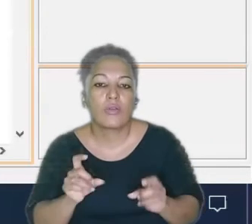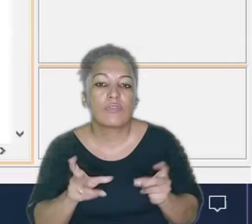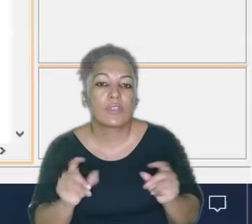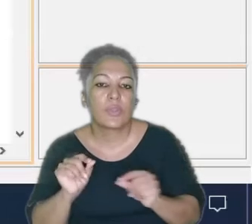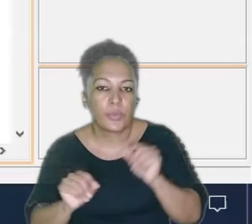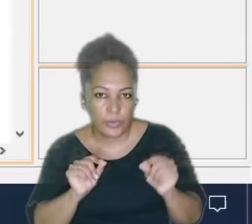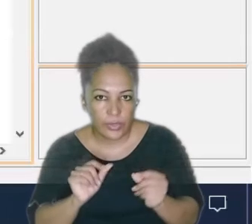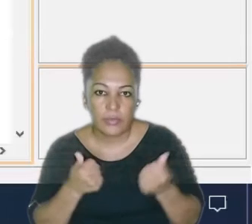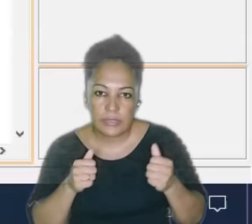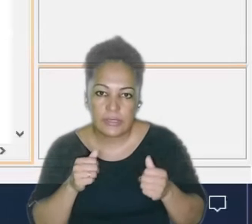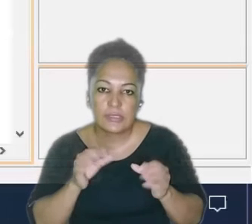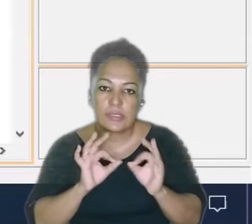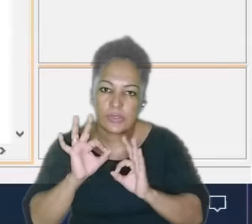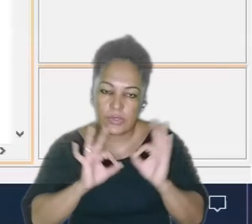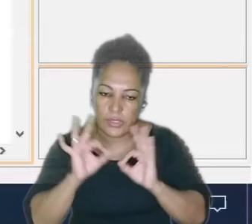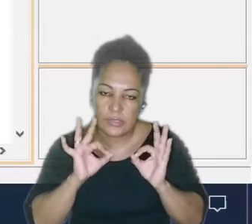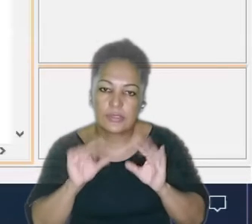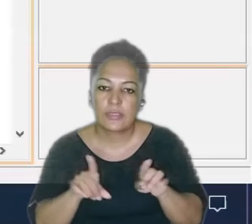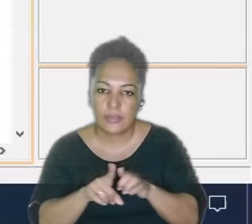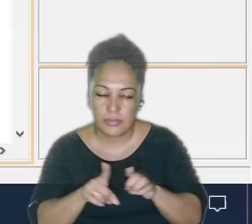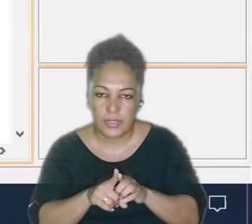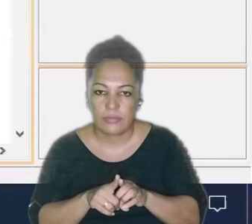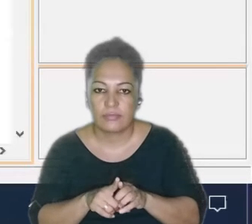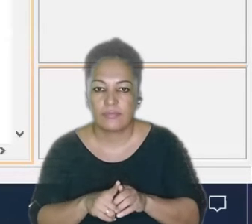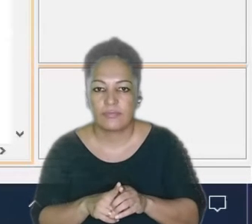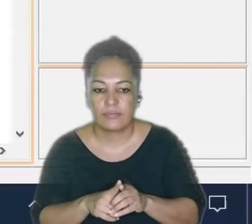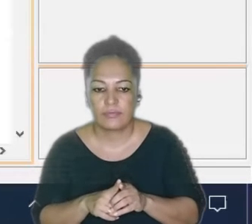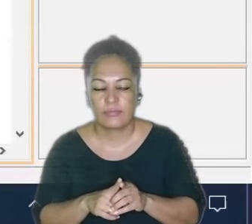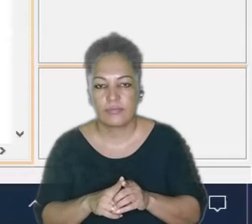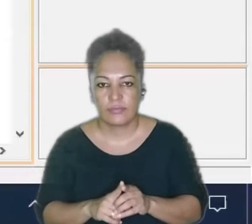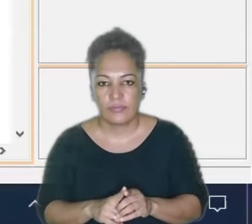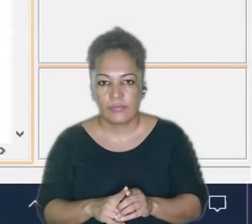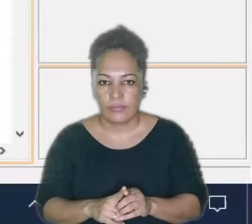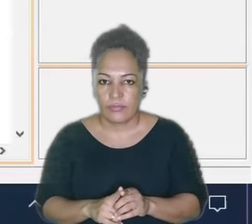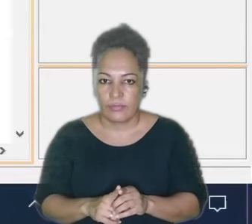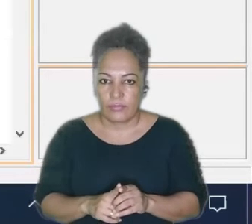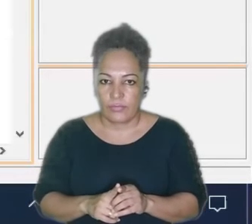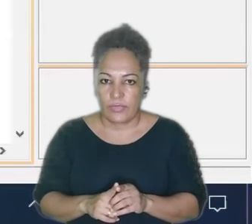que ele está recebendo. Então, relaciono venda com recebimento.